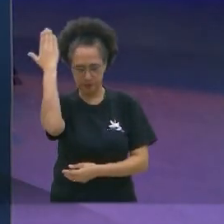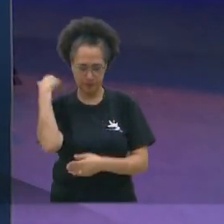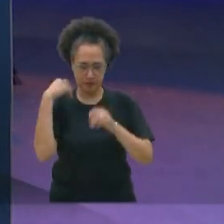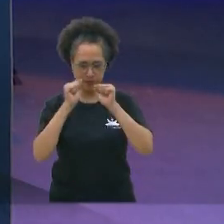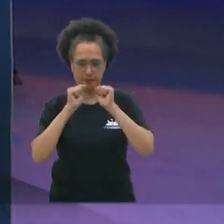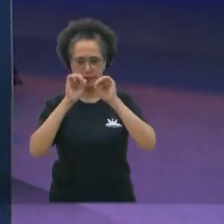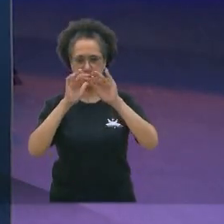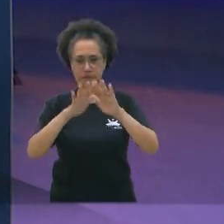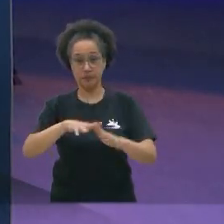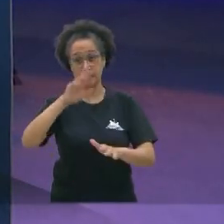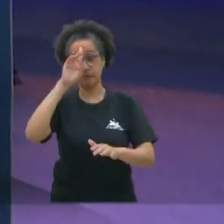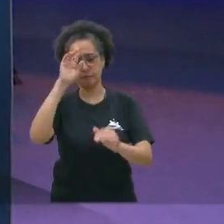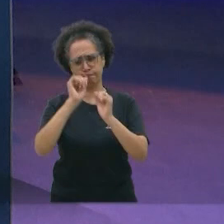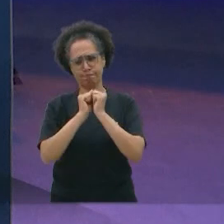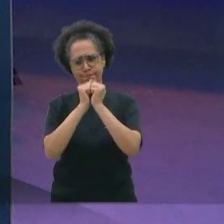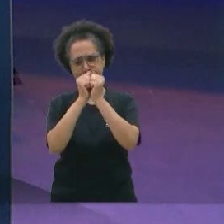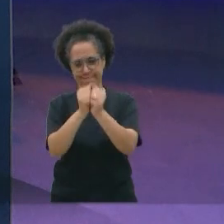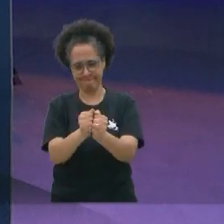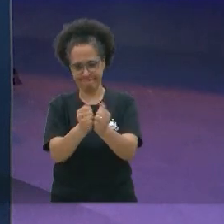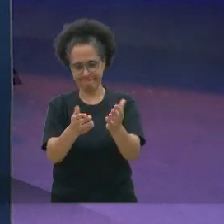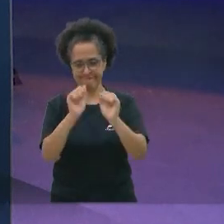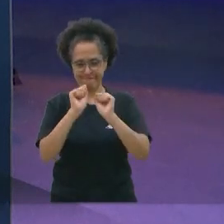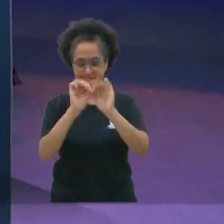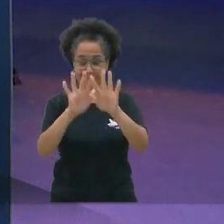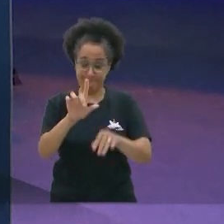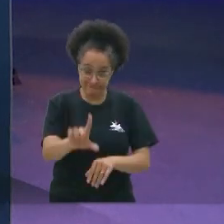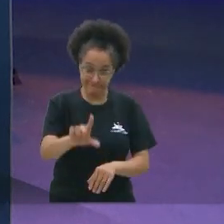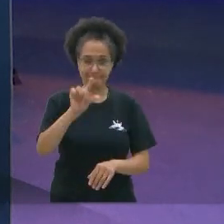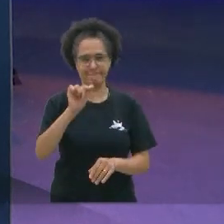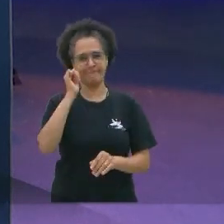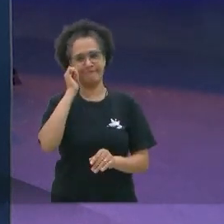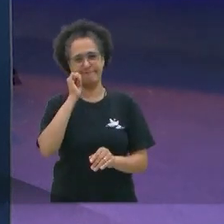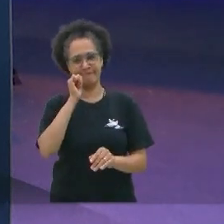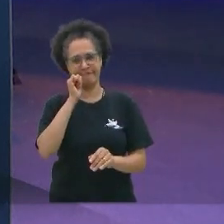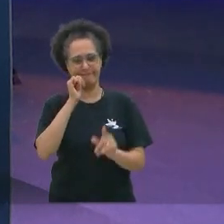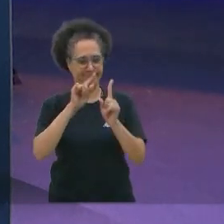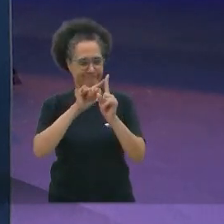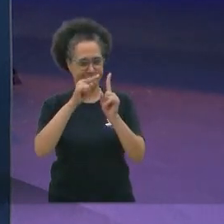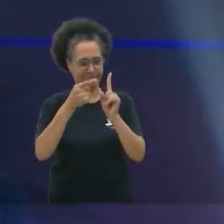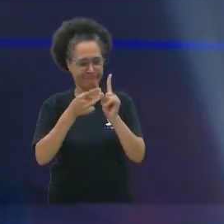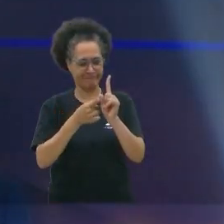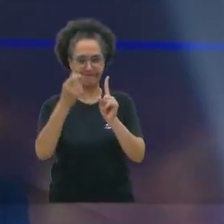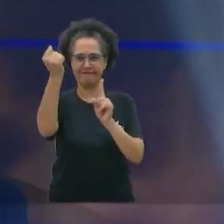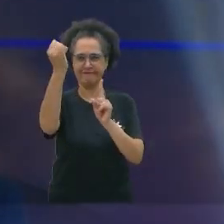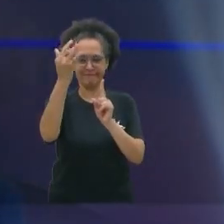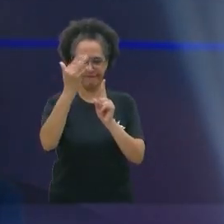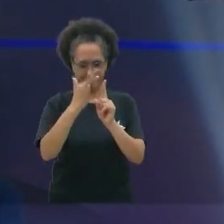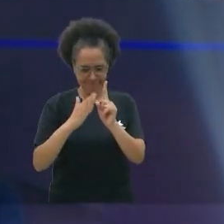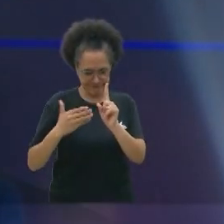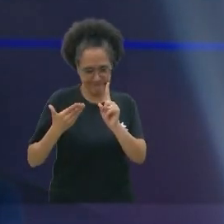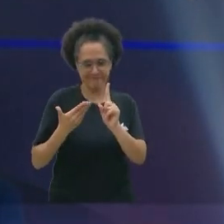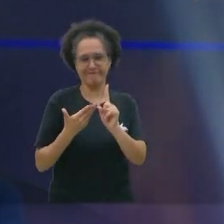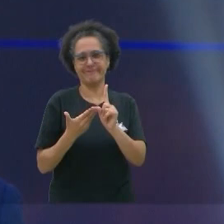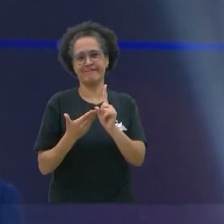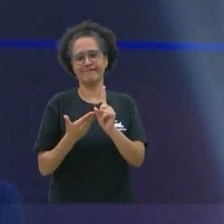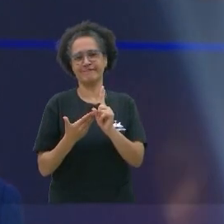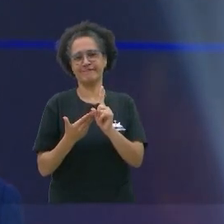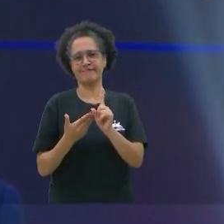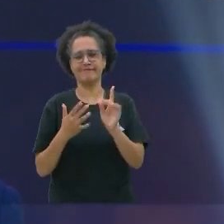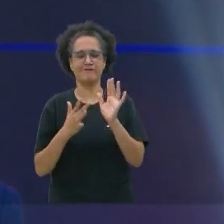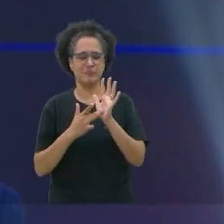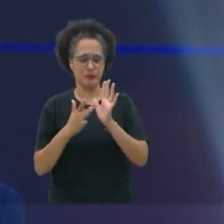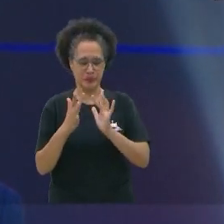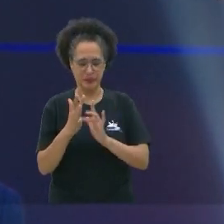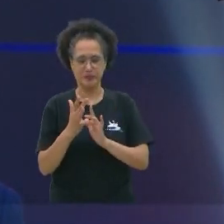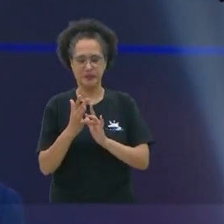é convosco. Bendita sois vós entre as mulheres e bendito é o fruto do vosso